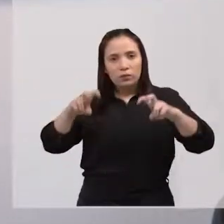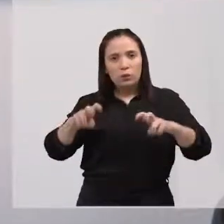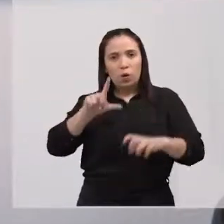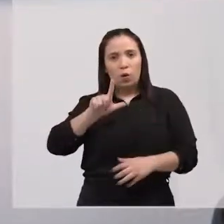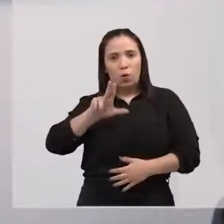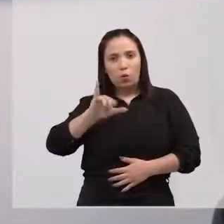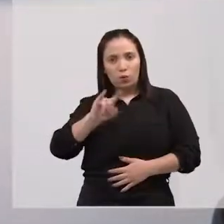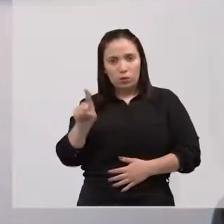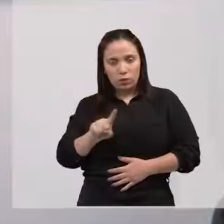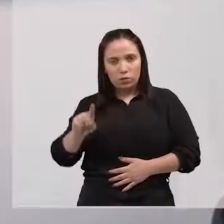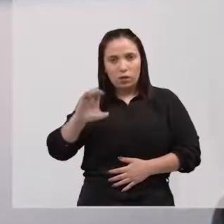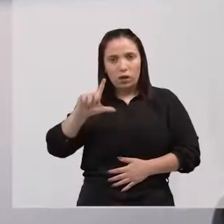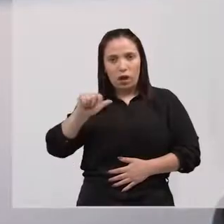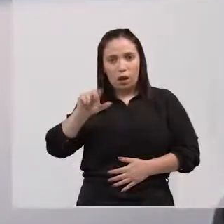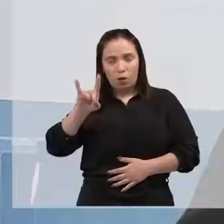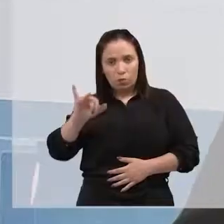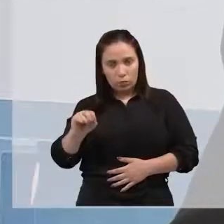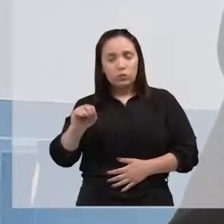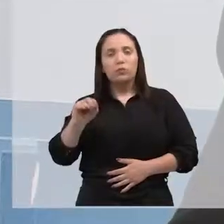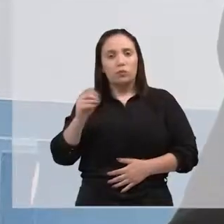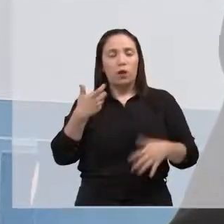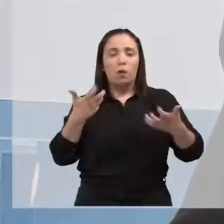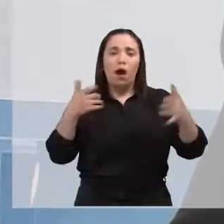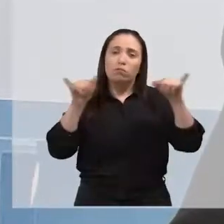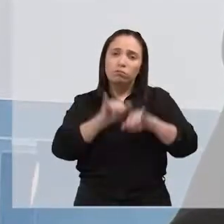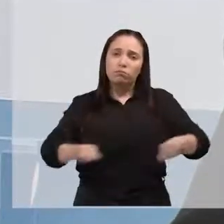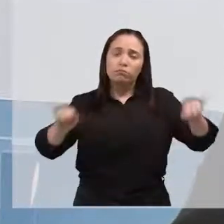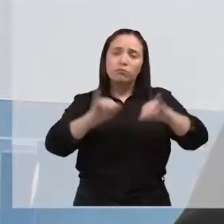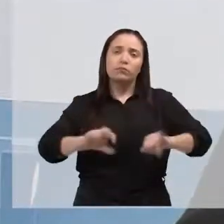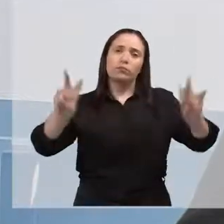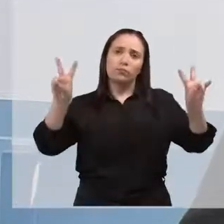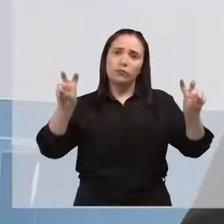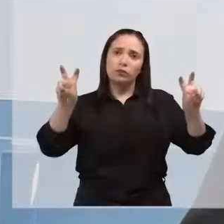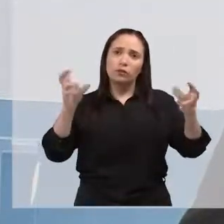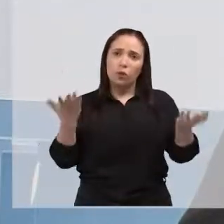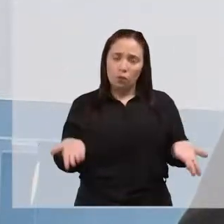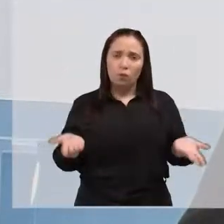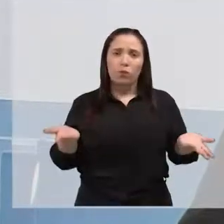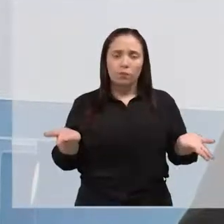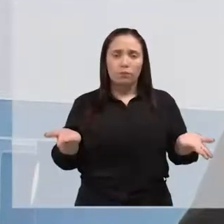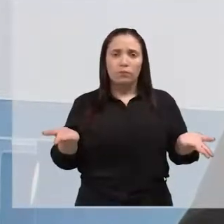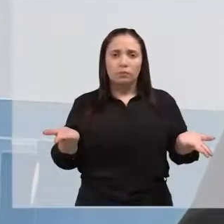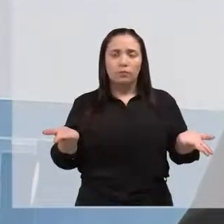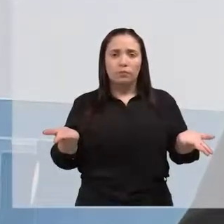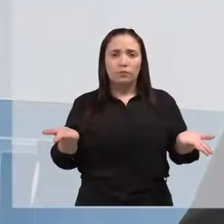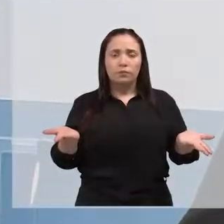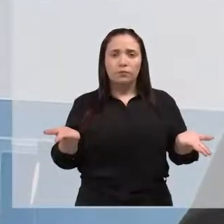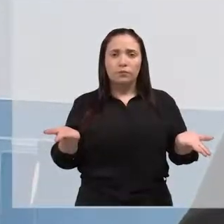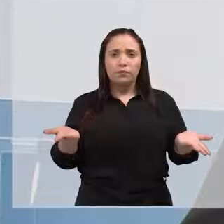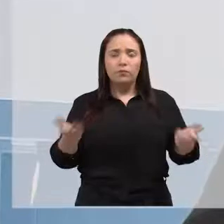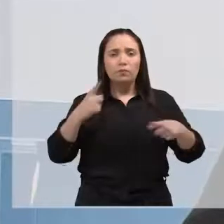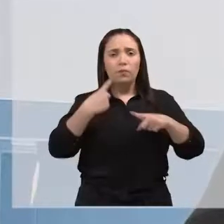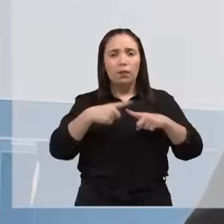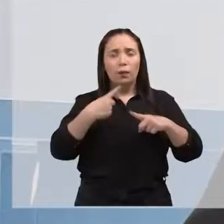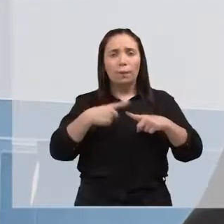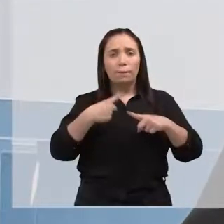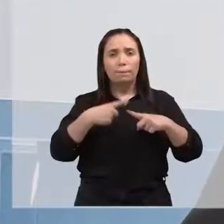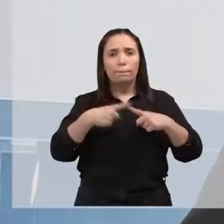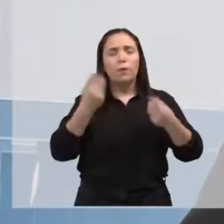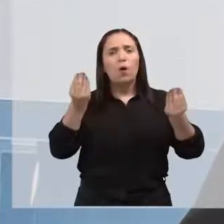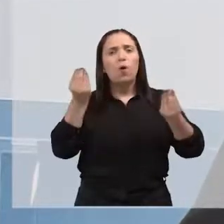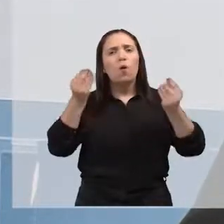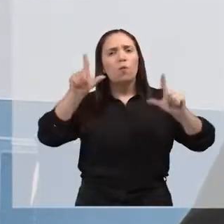e esse programa eu vou dedicar a esse fato, né? Eu vou dedicar esse programa à postura da